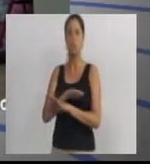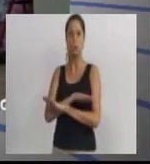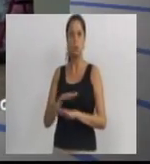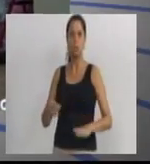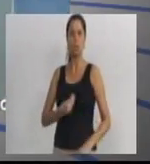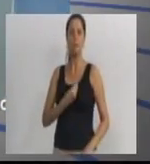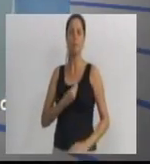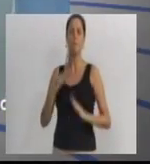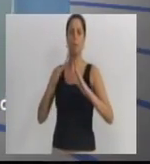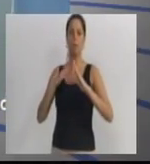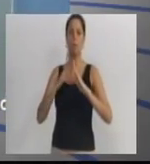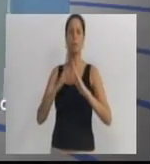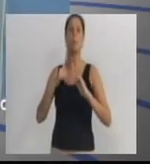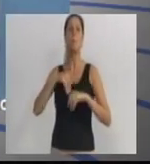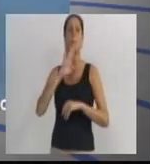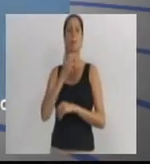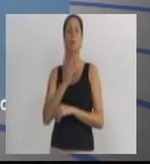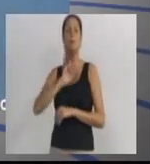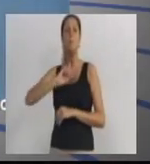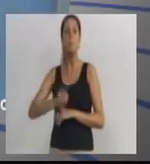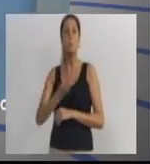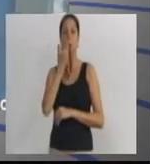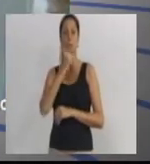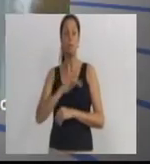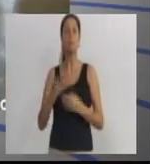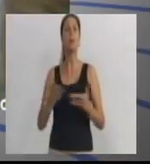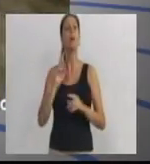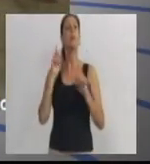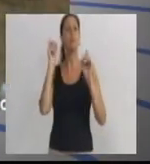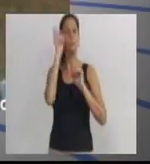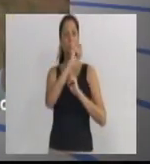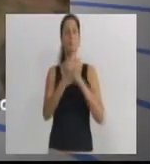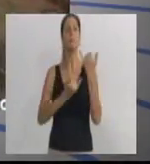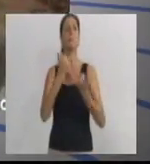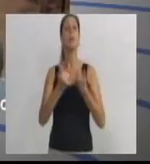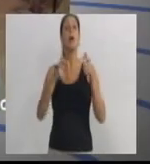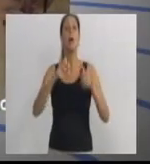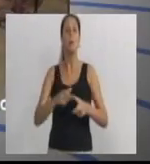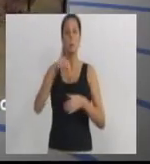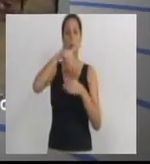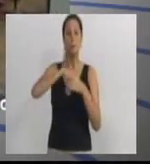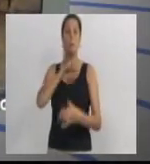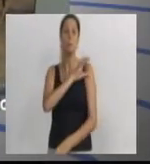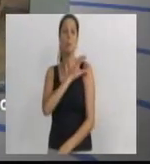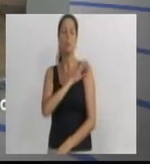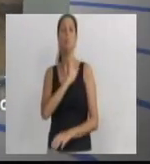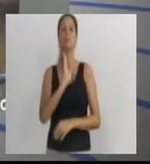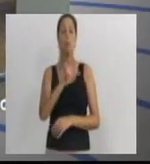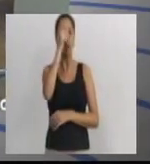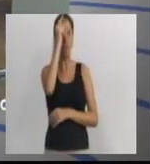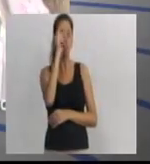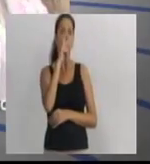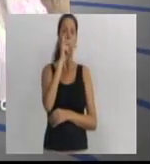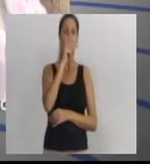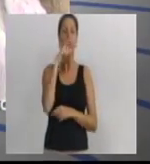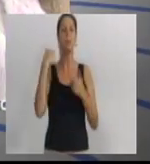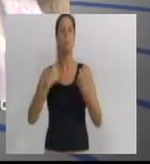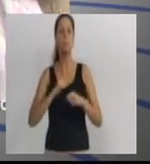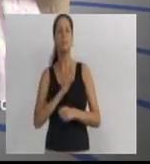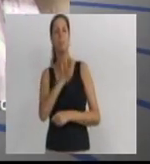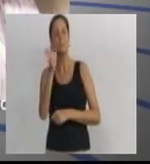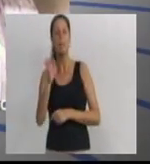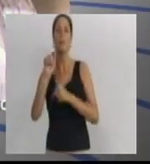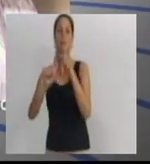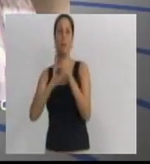de 13 mil crianças, a difícil tarefa de brincar agora é na creche. Um alívio para os pais que precisam trabalhar. Alívio para